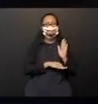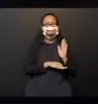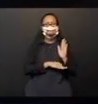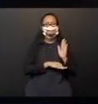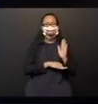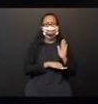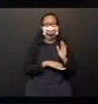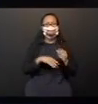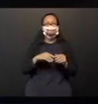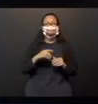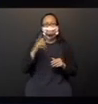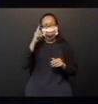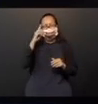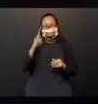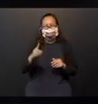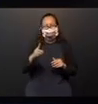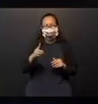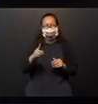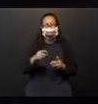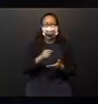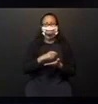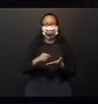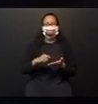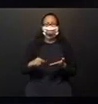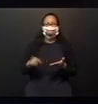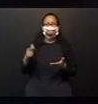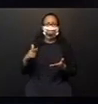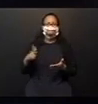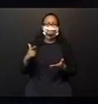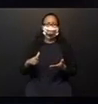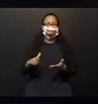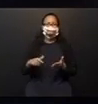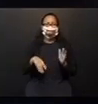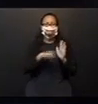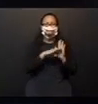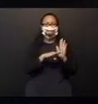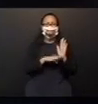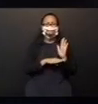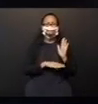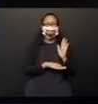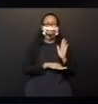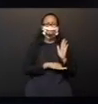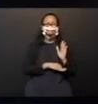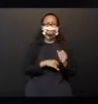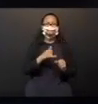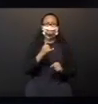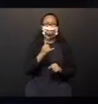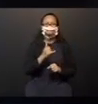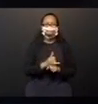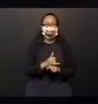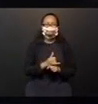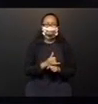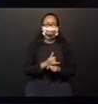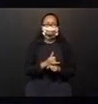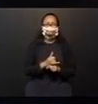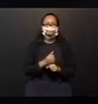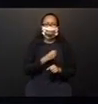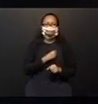para você. Reescreva essa lista, substituindo o numeral 1 por